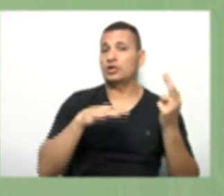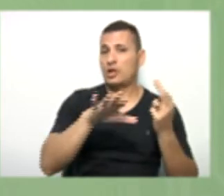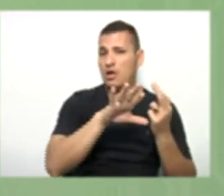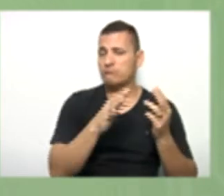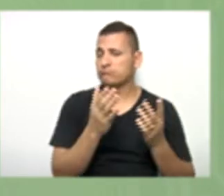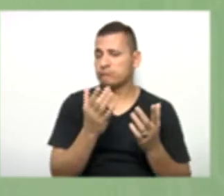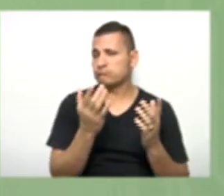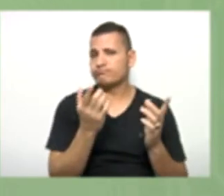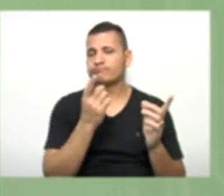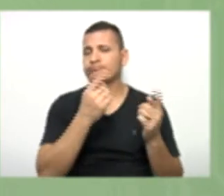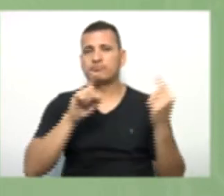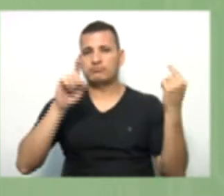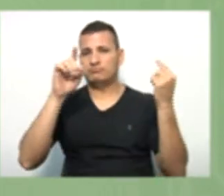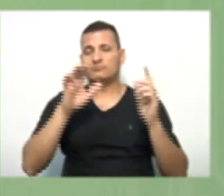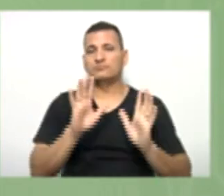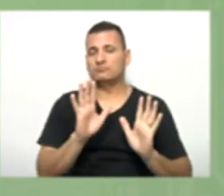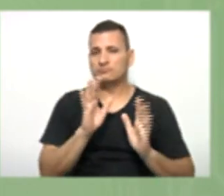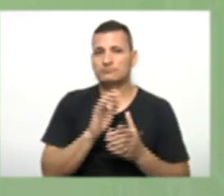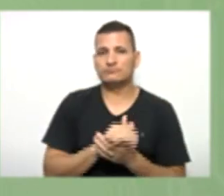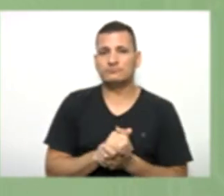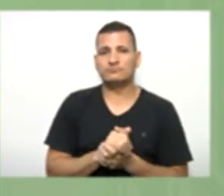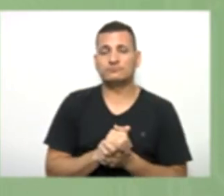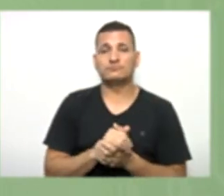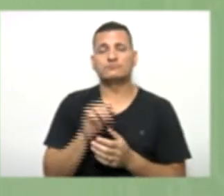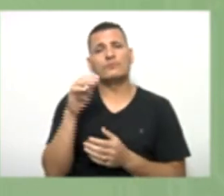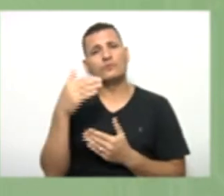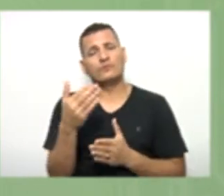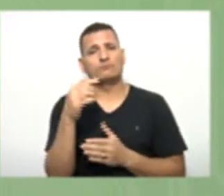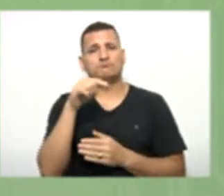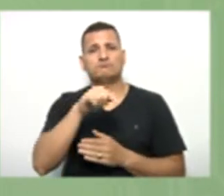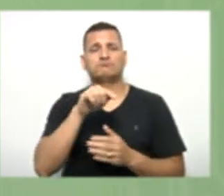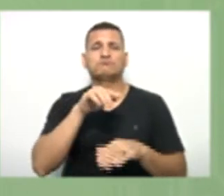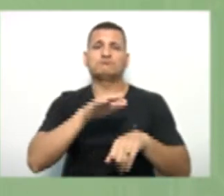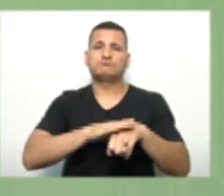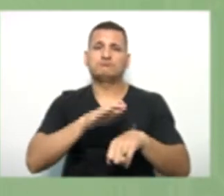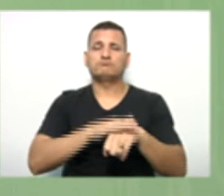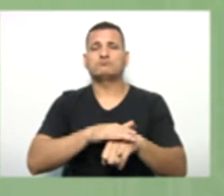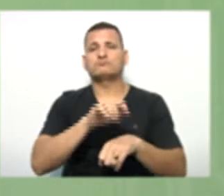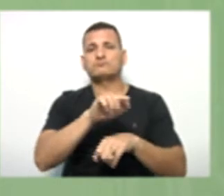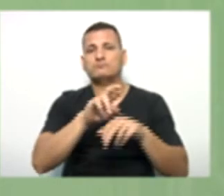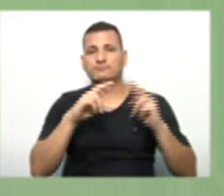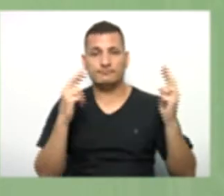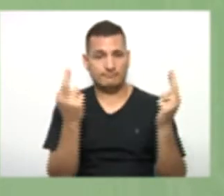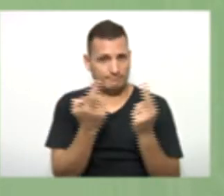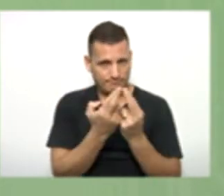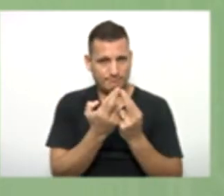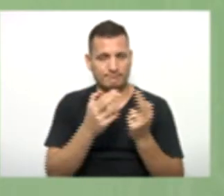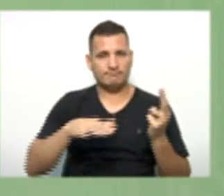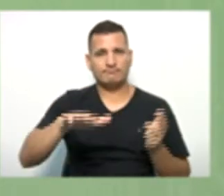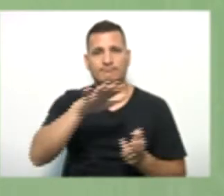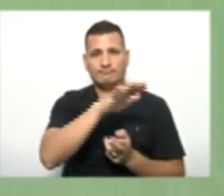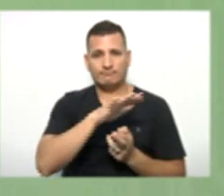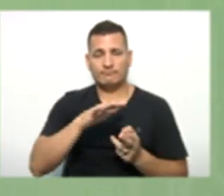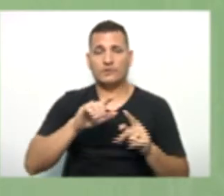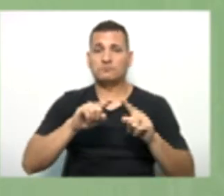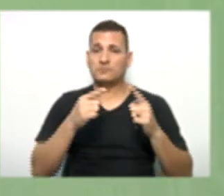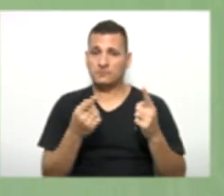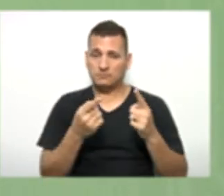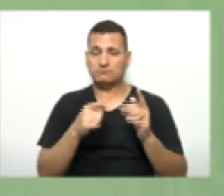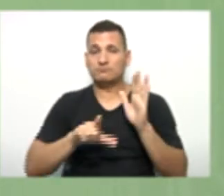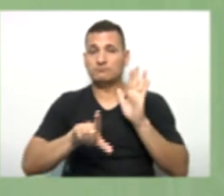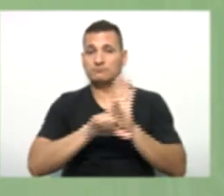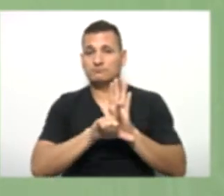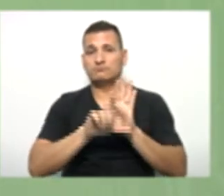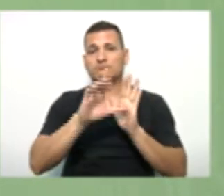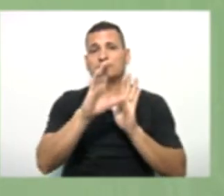então foi elaborada, né? Foi solicitada uma Assembleia Geral, mas conforme determina a lei